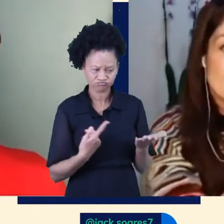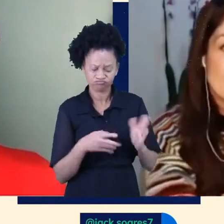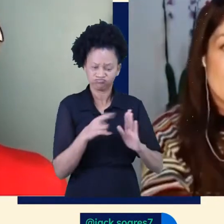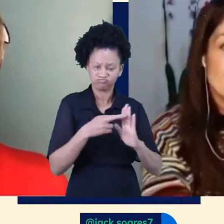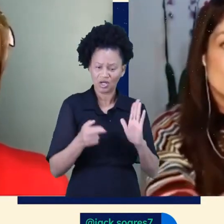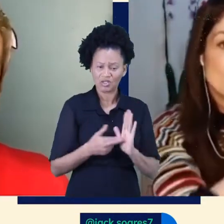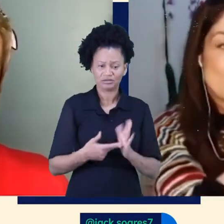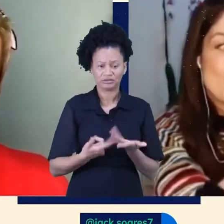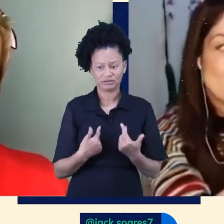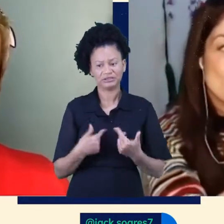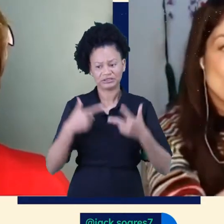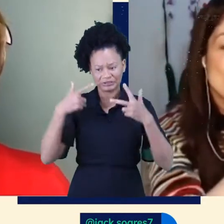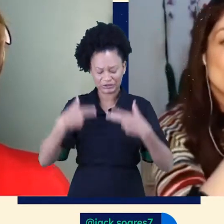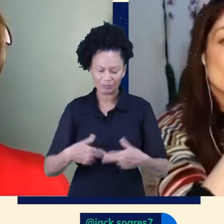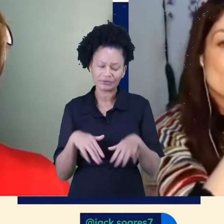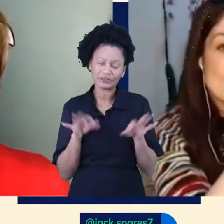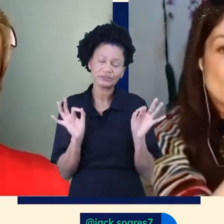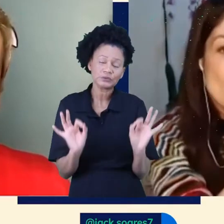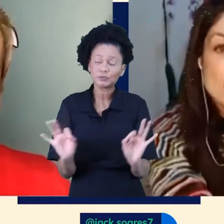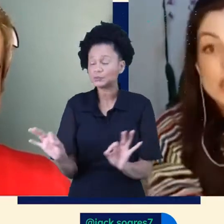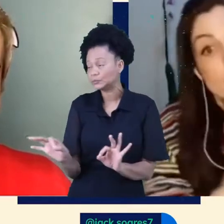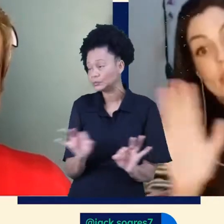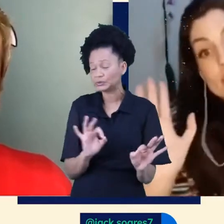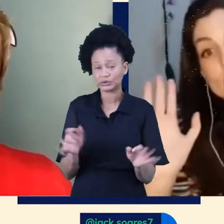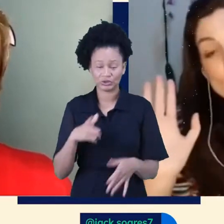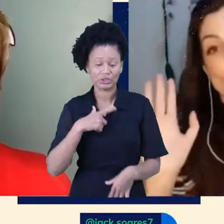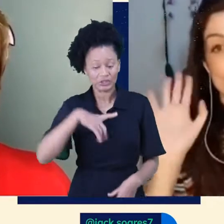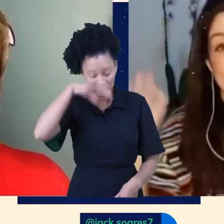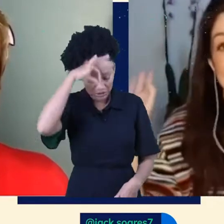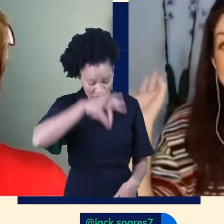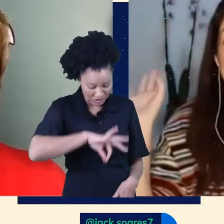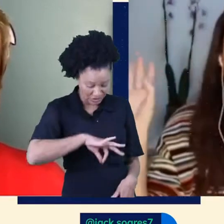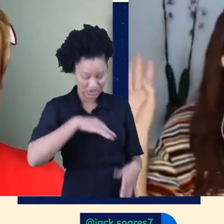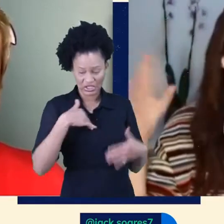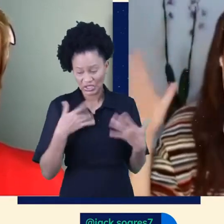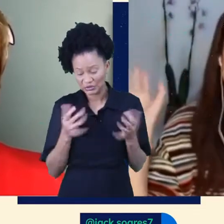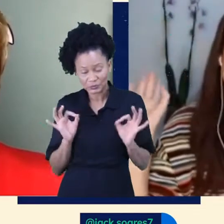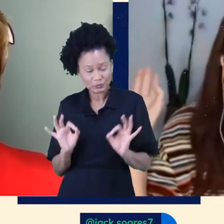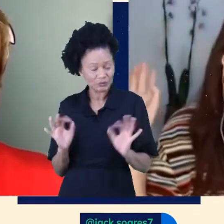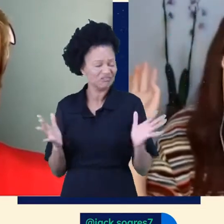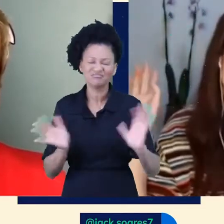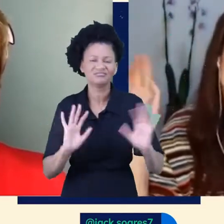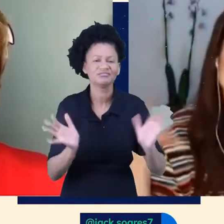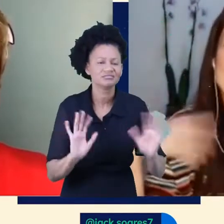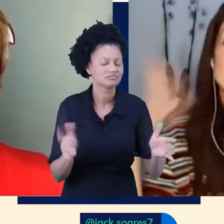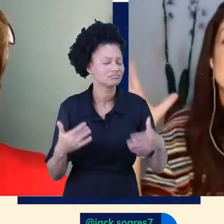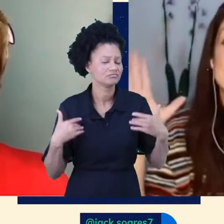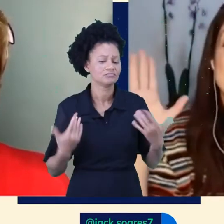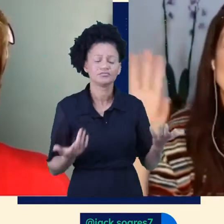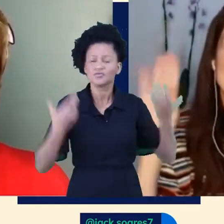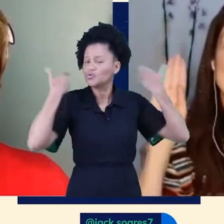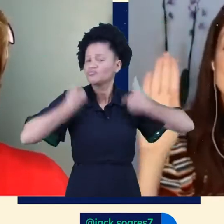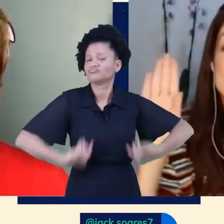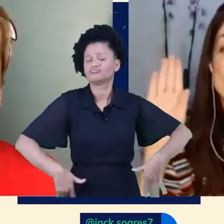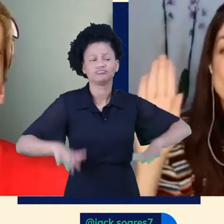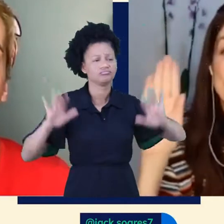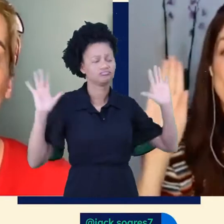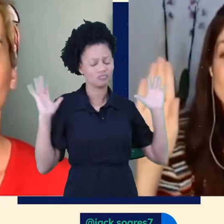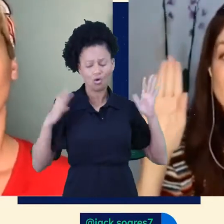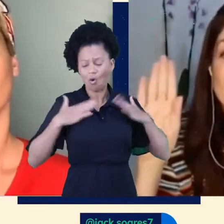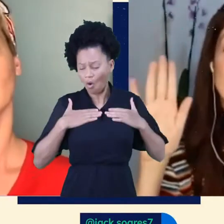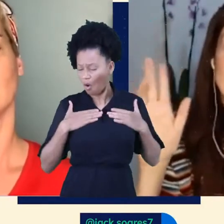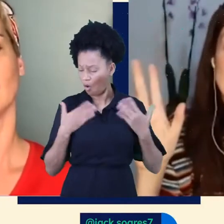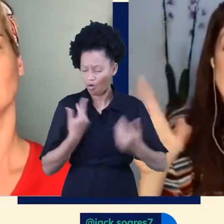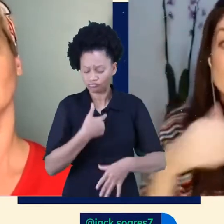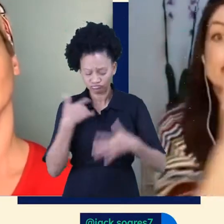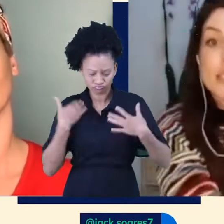ser delicada, se eu tenho uma vulva, vou gostar de rosa. São pessoas que falam, bom, eu sou o que eu sou, eu me visto desse jeito, eu não preciso me